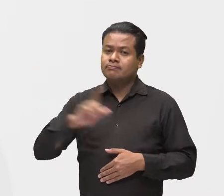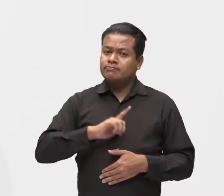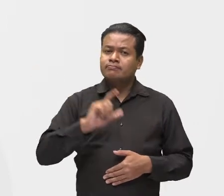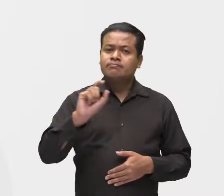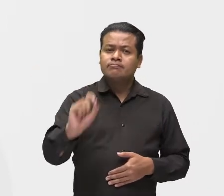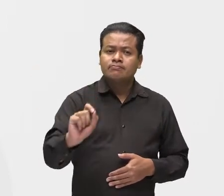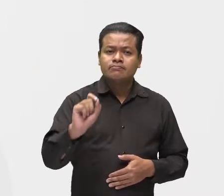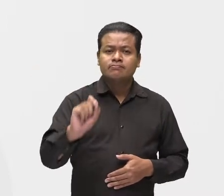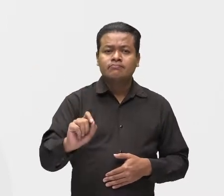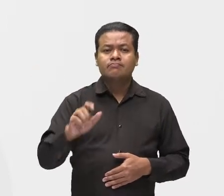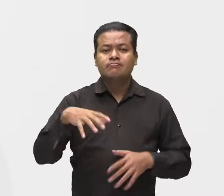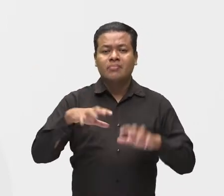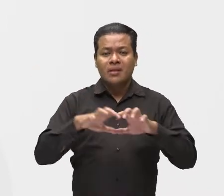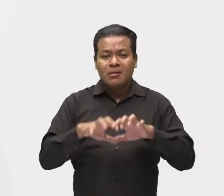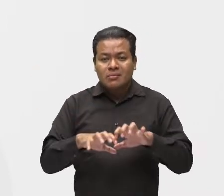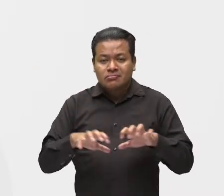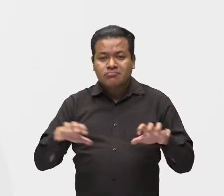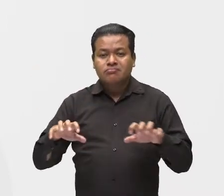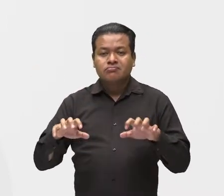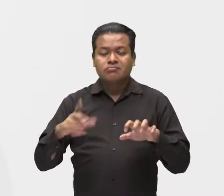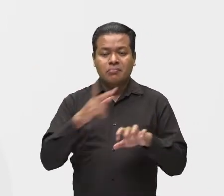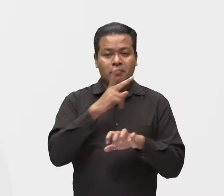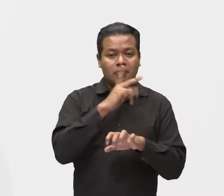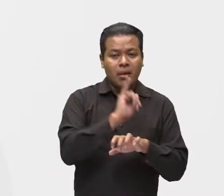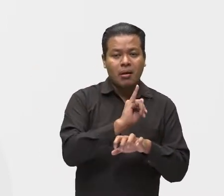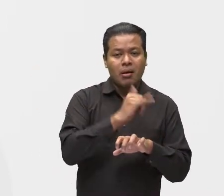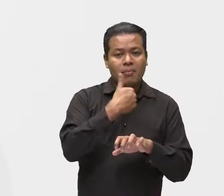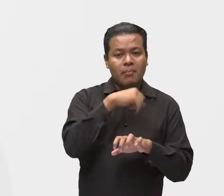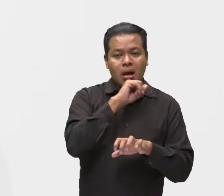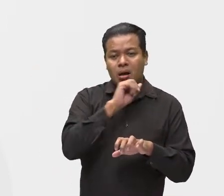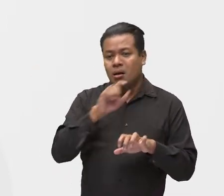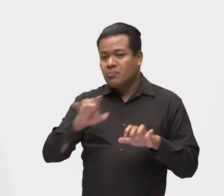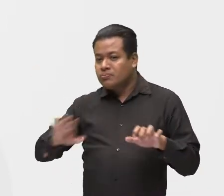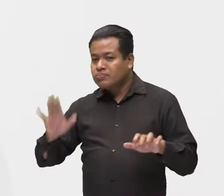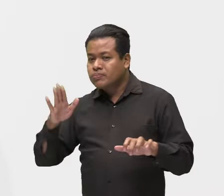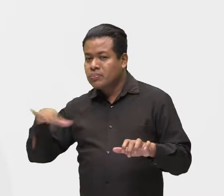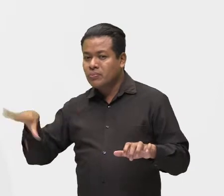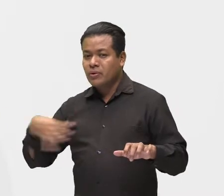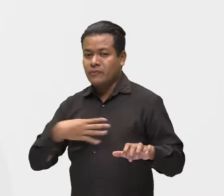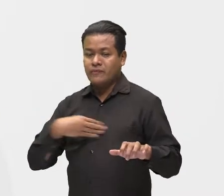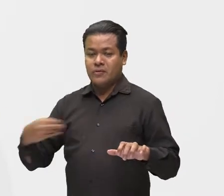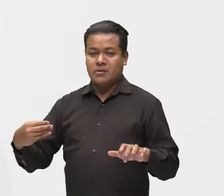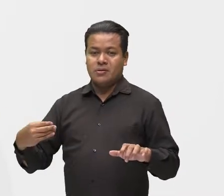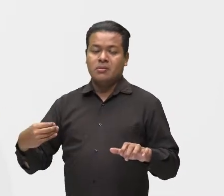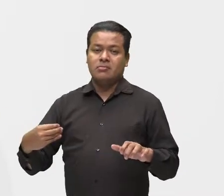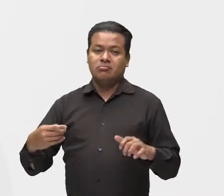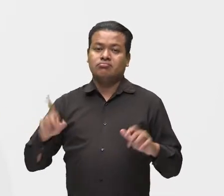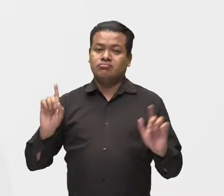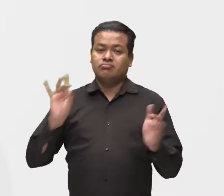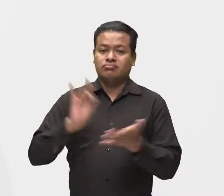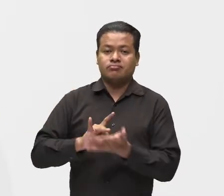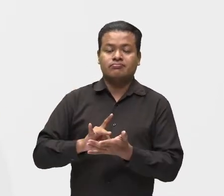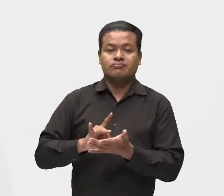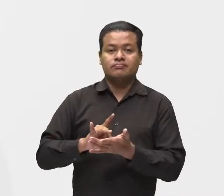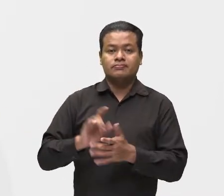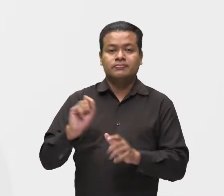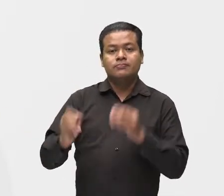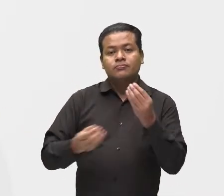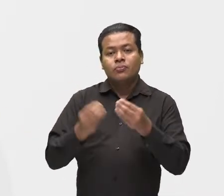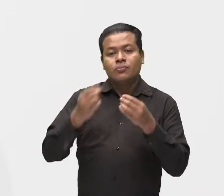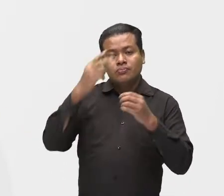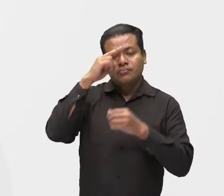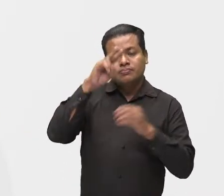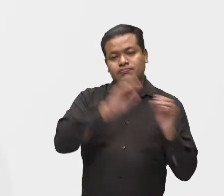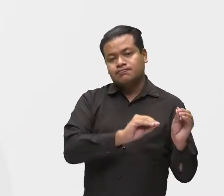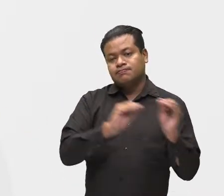tem aí exatamente essa questão da separação que gerou muitos conflitos sobre a imigração dos mexicanos lá para